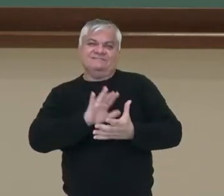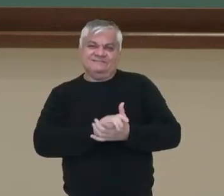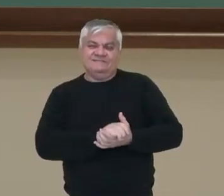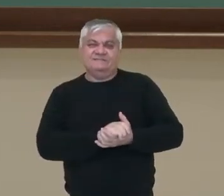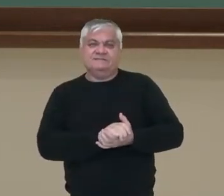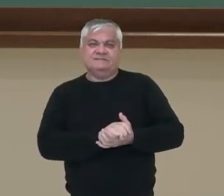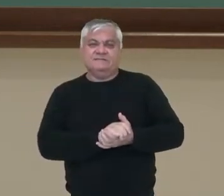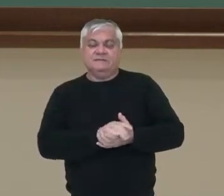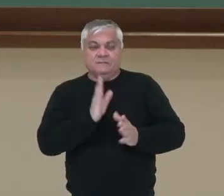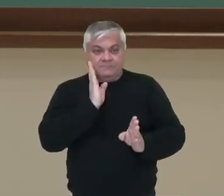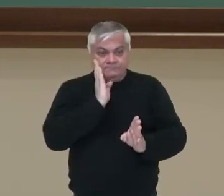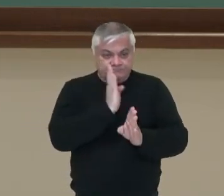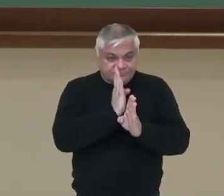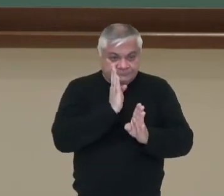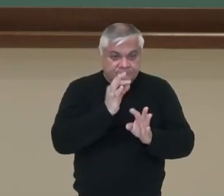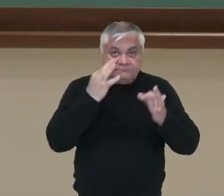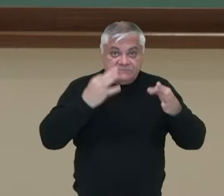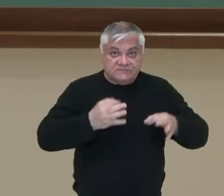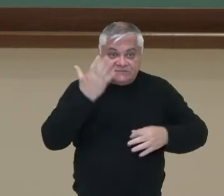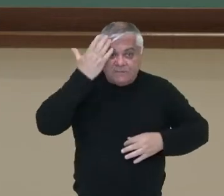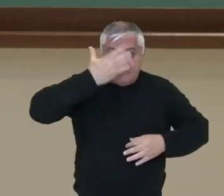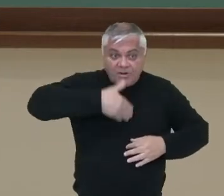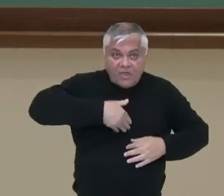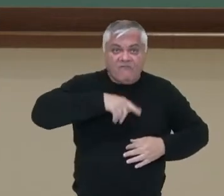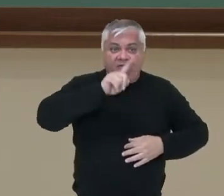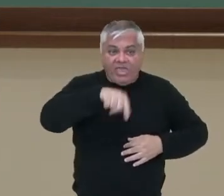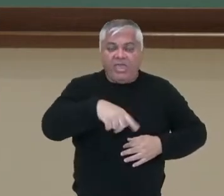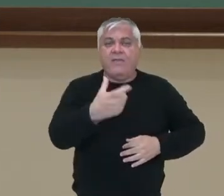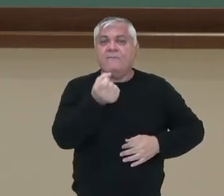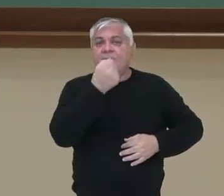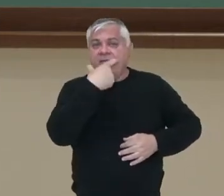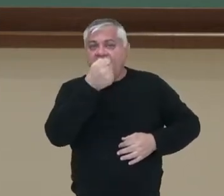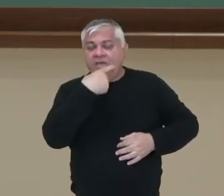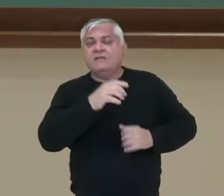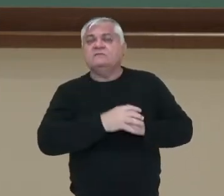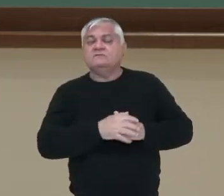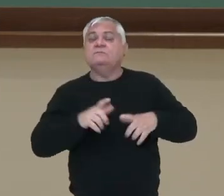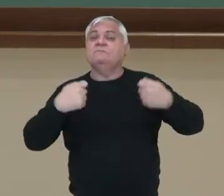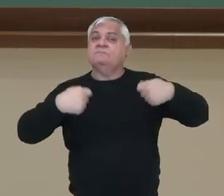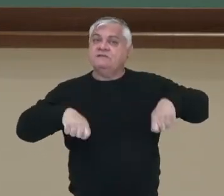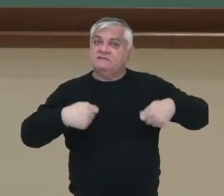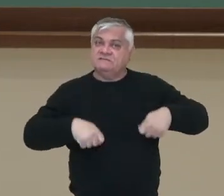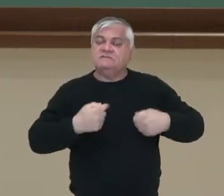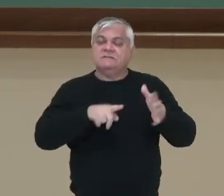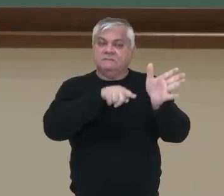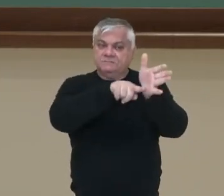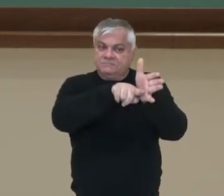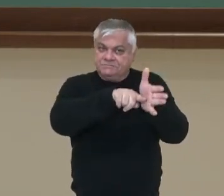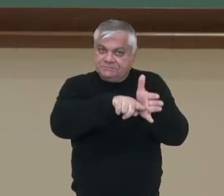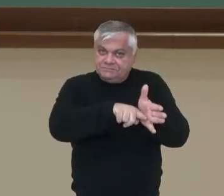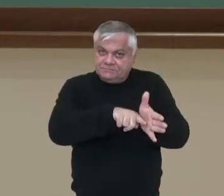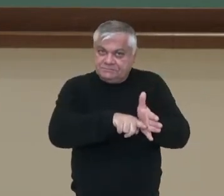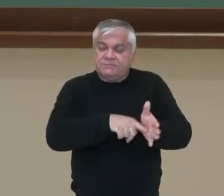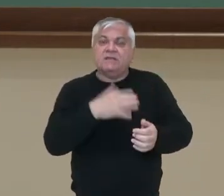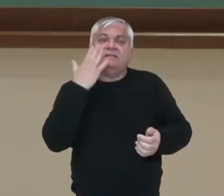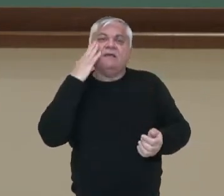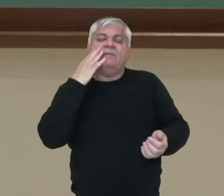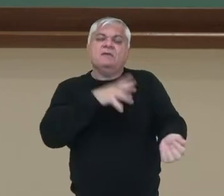pessoa realmente, né, para o médico solicitar a medicação para a pessoa, tem que ser averiguado, né, essa pressão